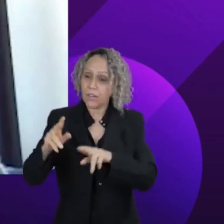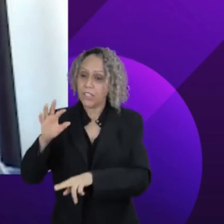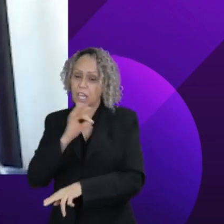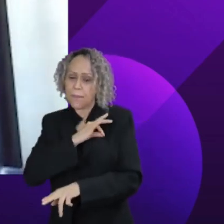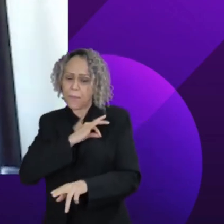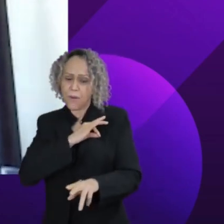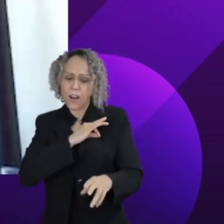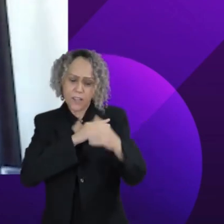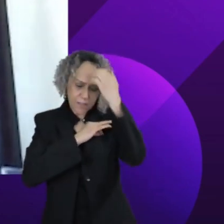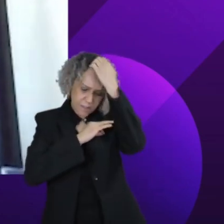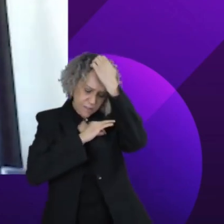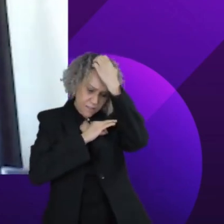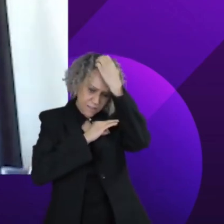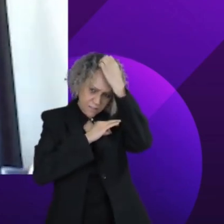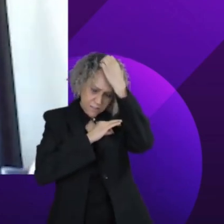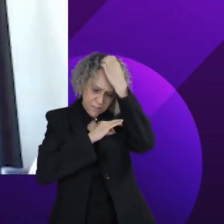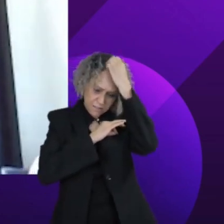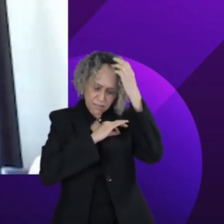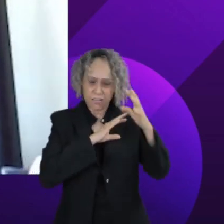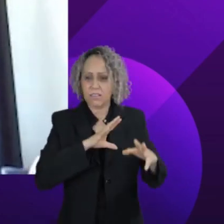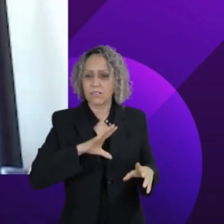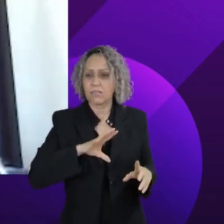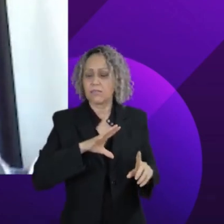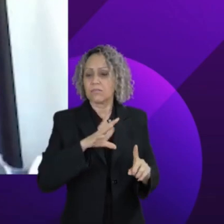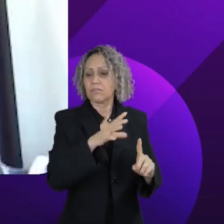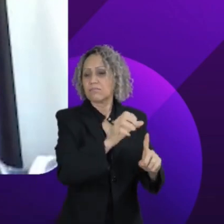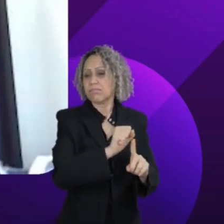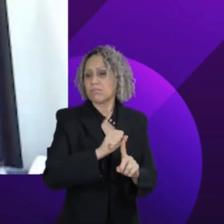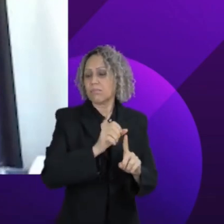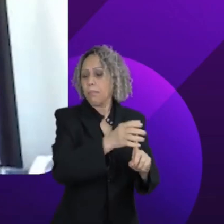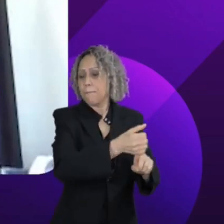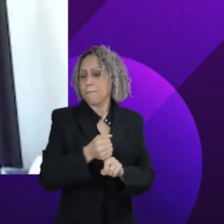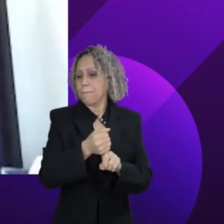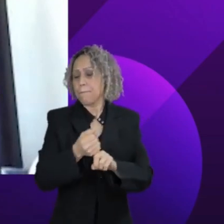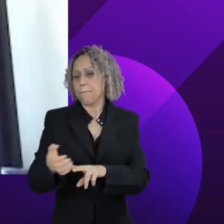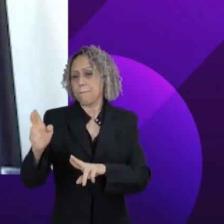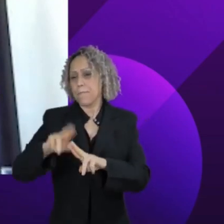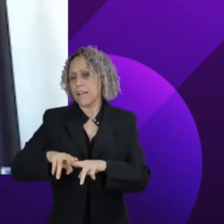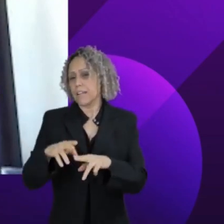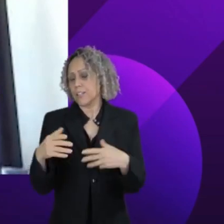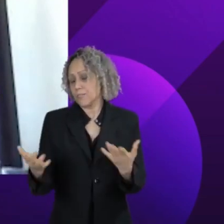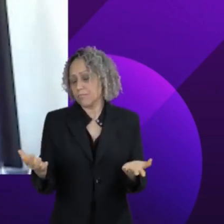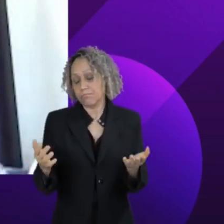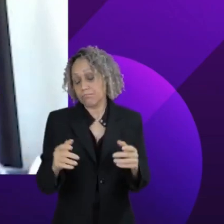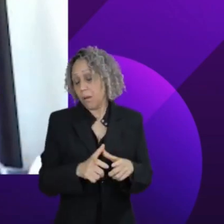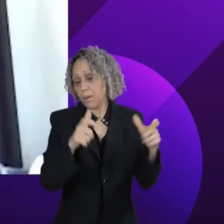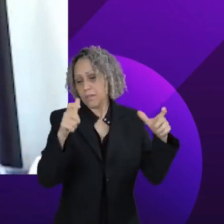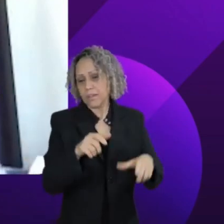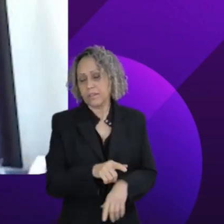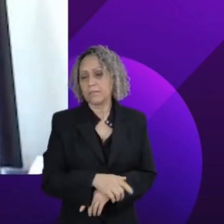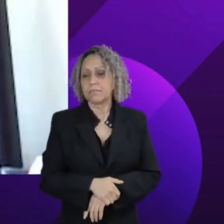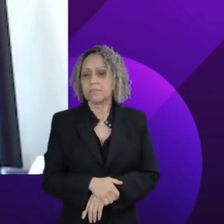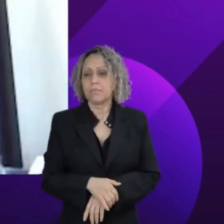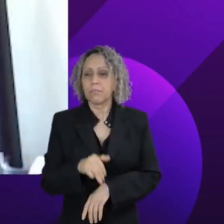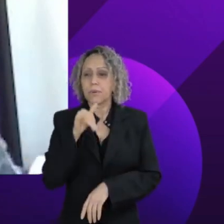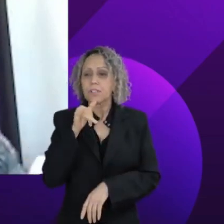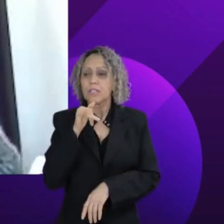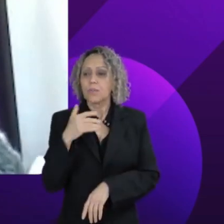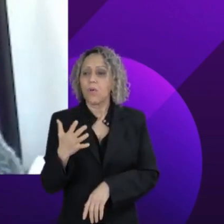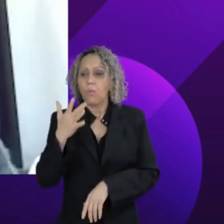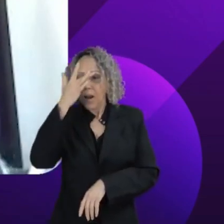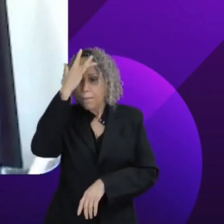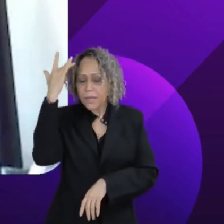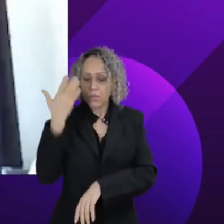são presos. Tem inúmeras pesquisas que demonstram coisas como, por exemplo, quando uma